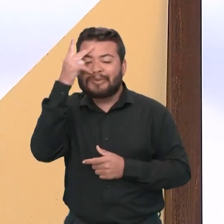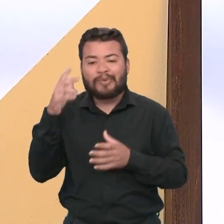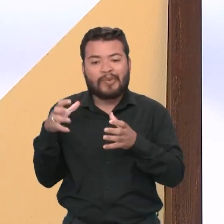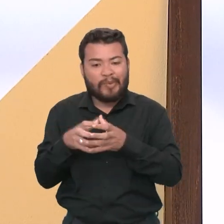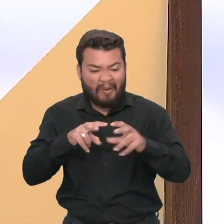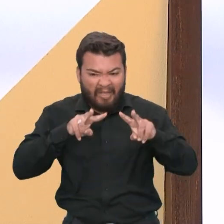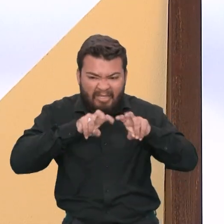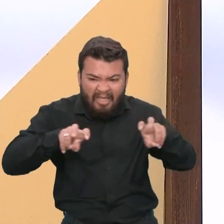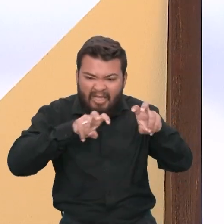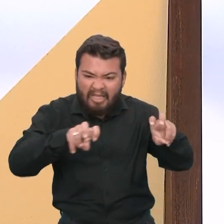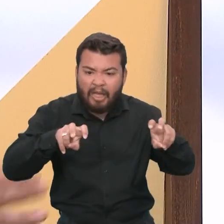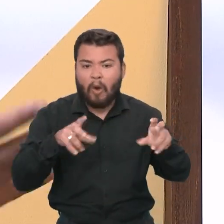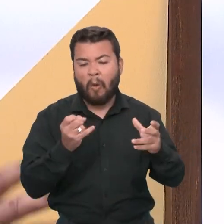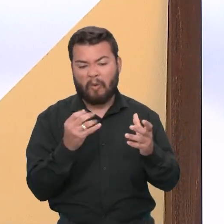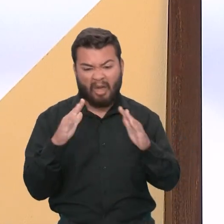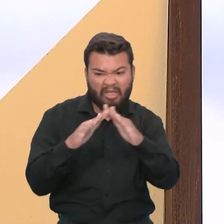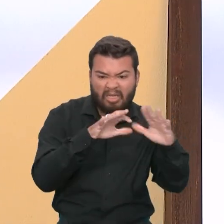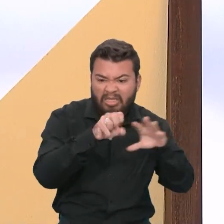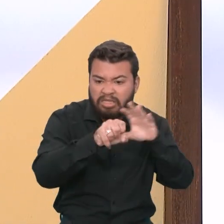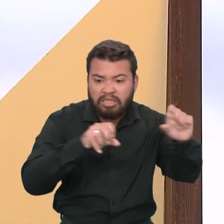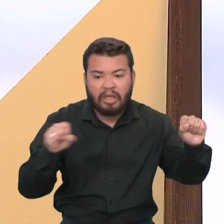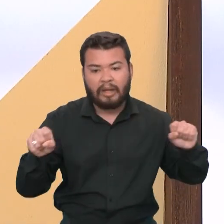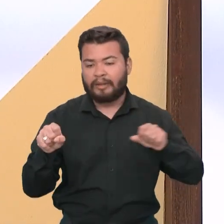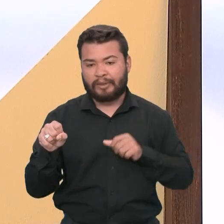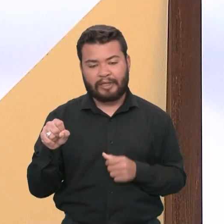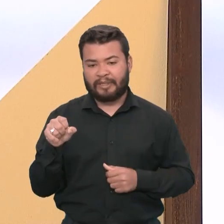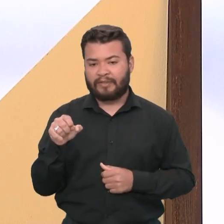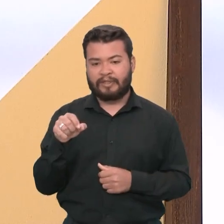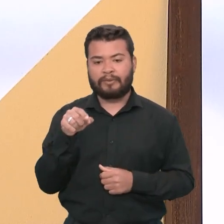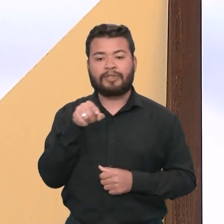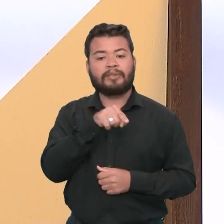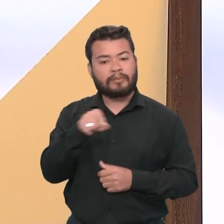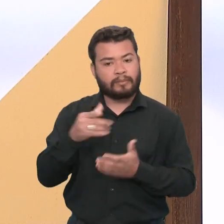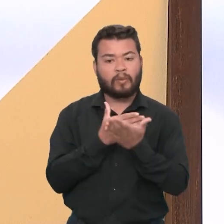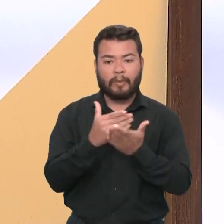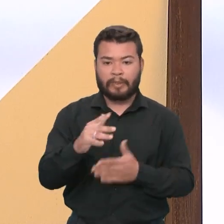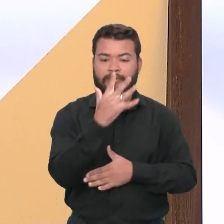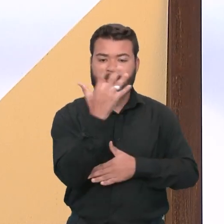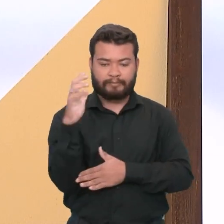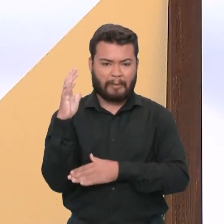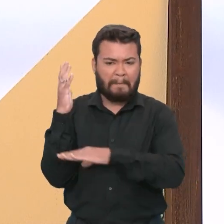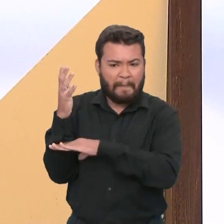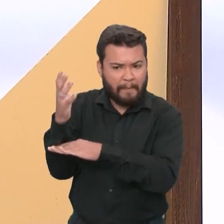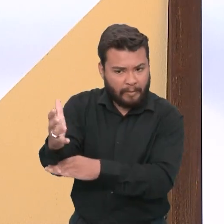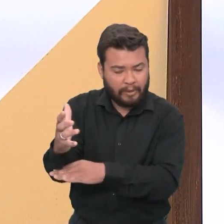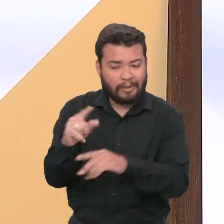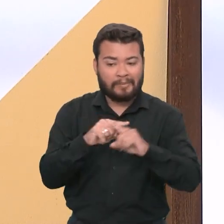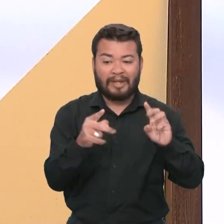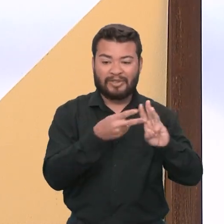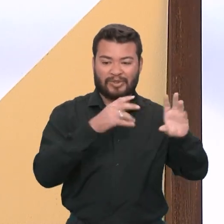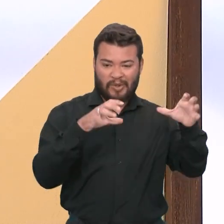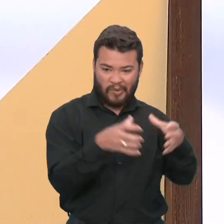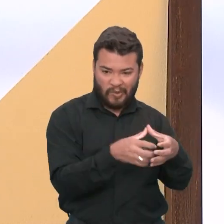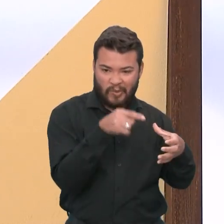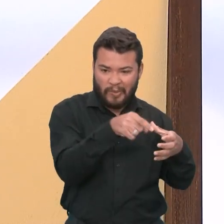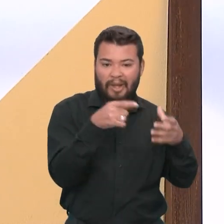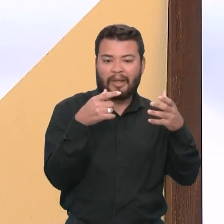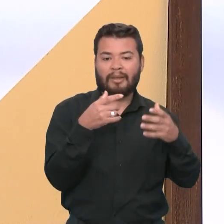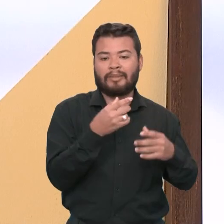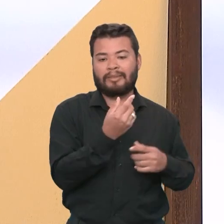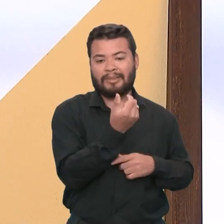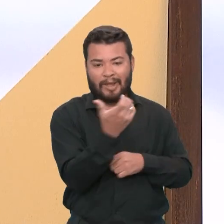fazendo alguma coisa, tipo, desmatando e tudo mais, mas eles estão ali protegendo a natureza de uma forma que a